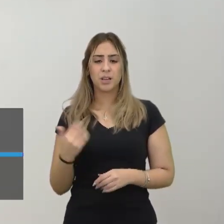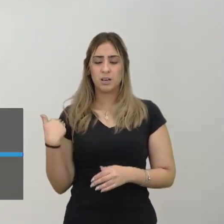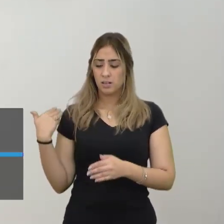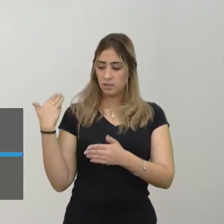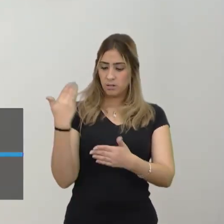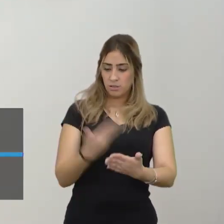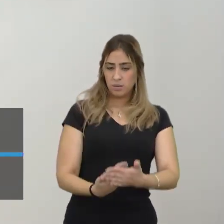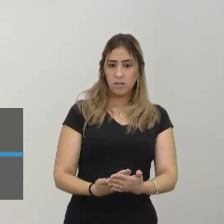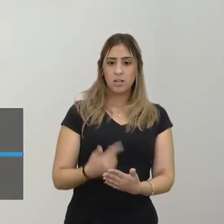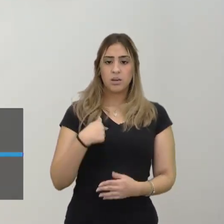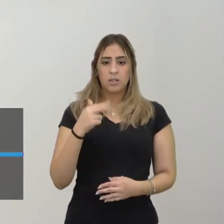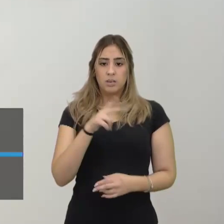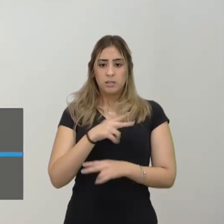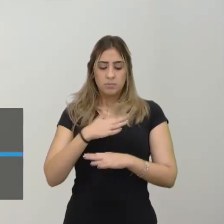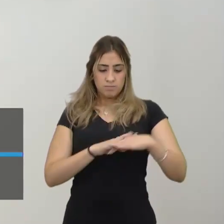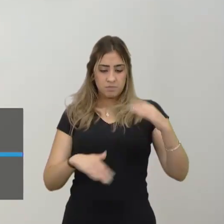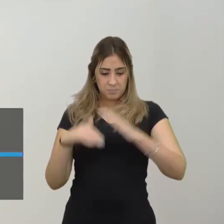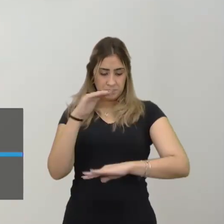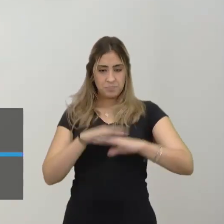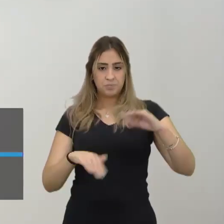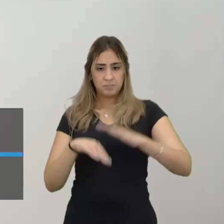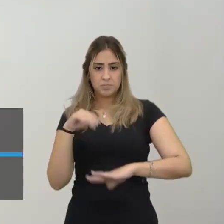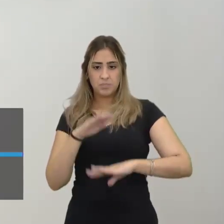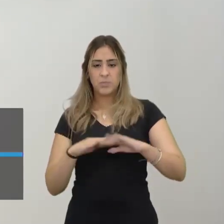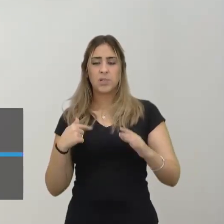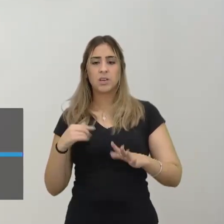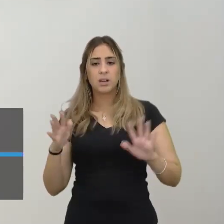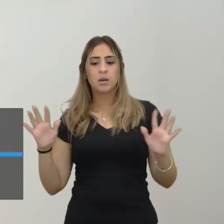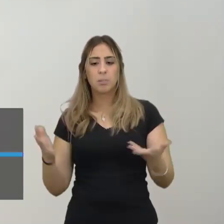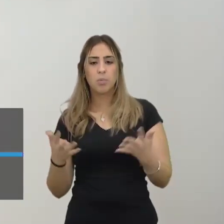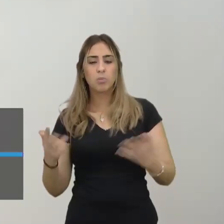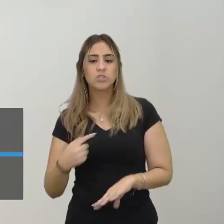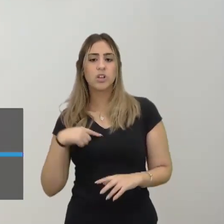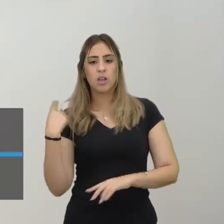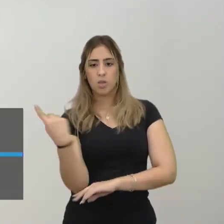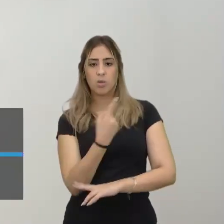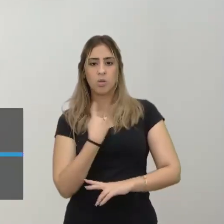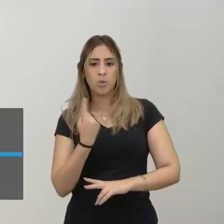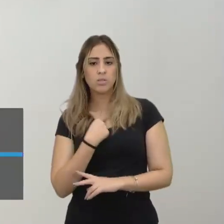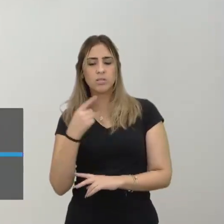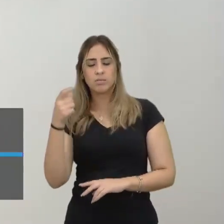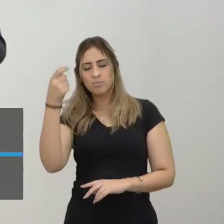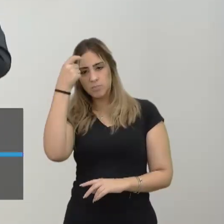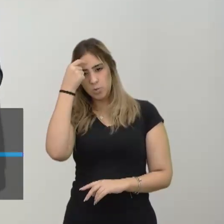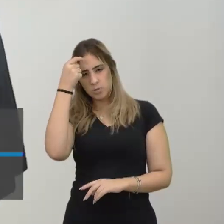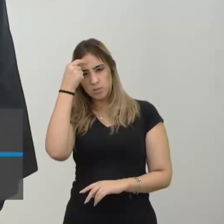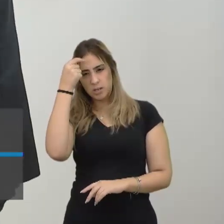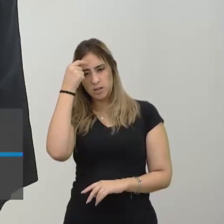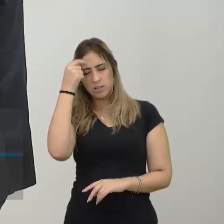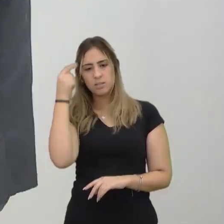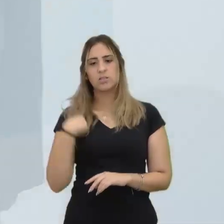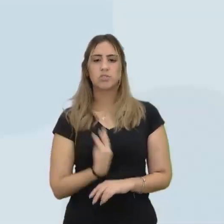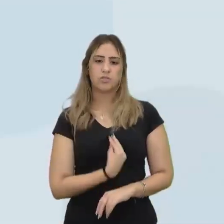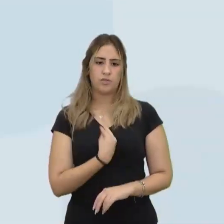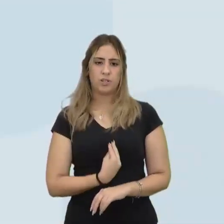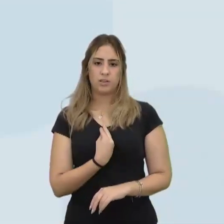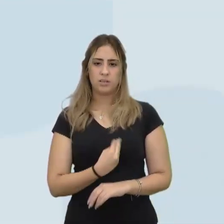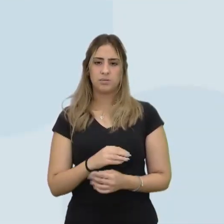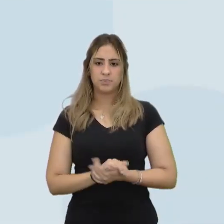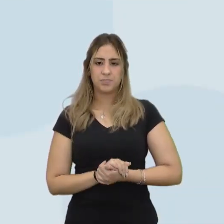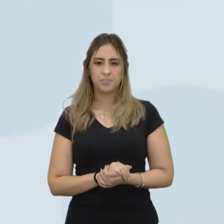quantas camadas a segregação embute a nossa noção de vida. Olha